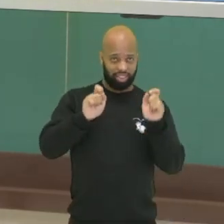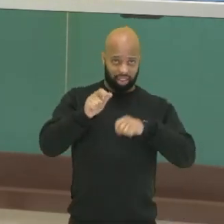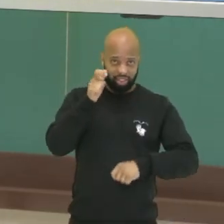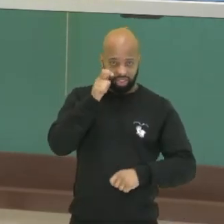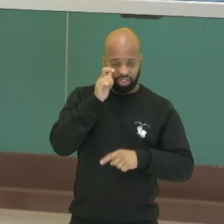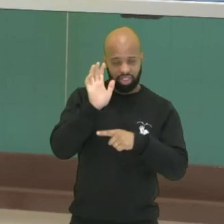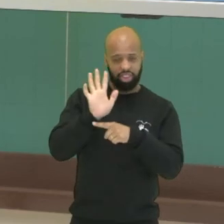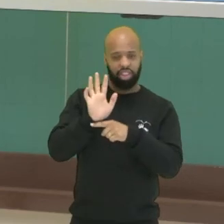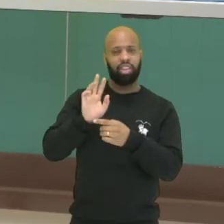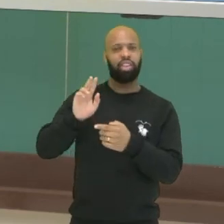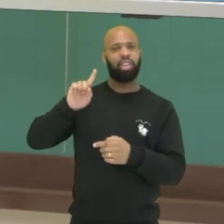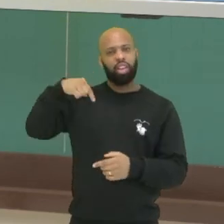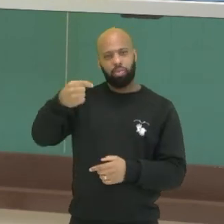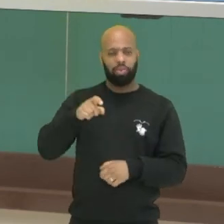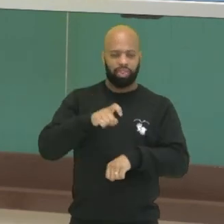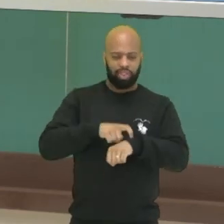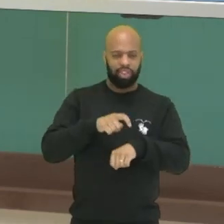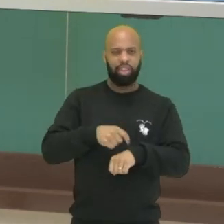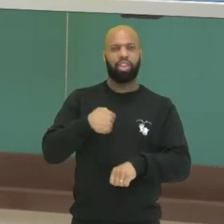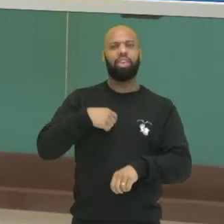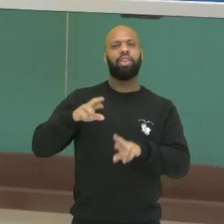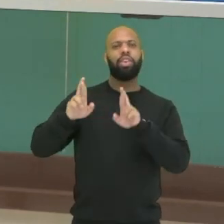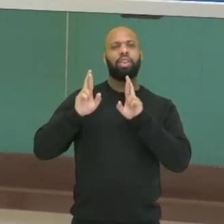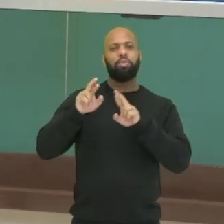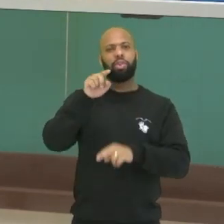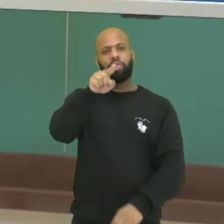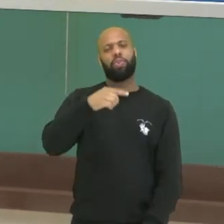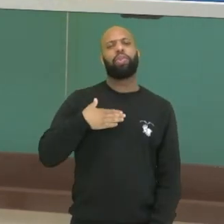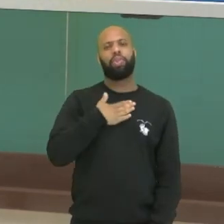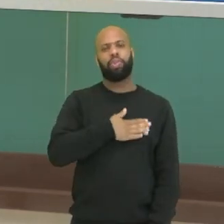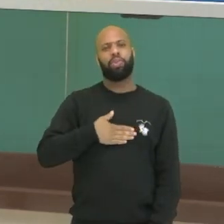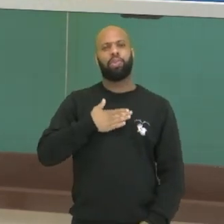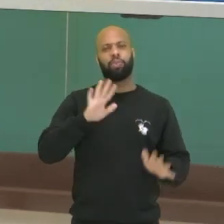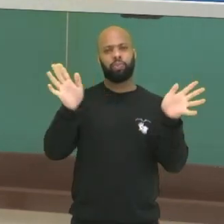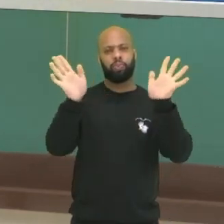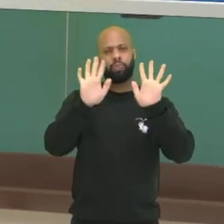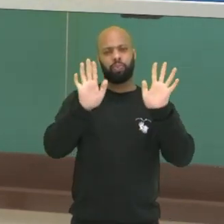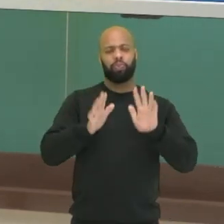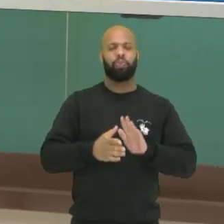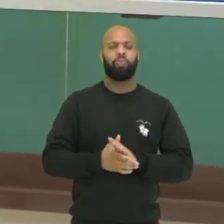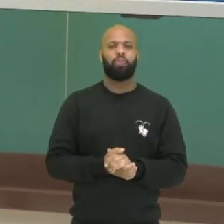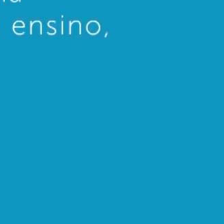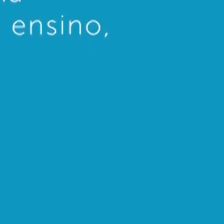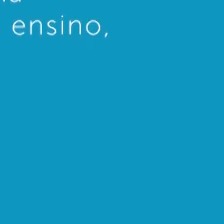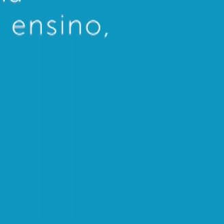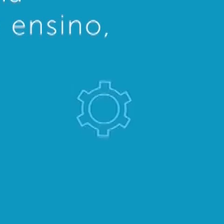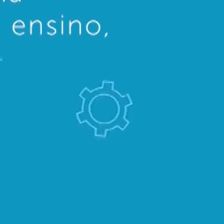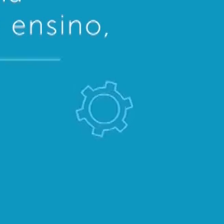você tiver um tempinho aí, hein? Eu espero que você tenha gostado e até breve.